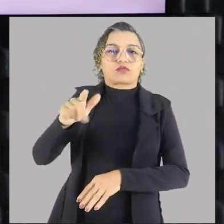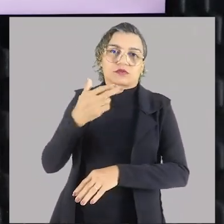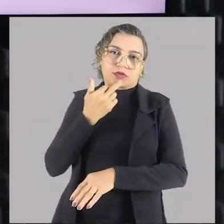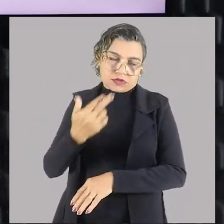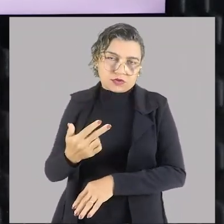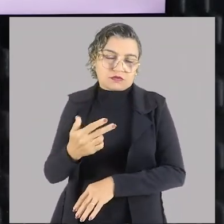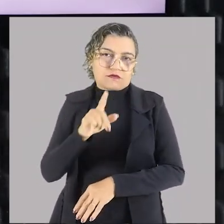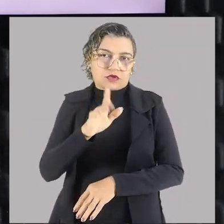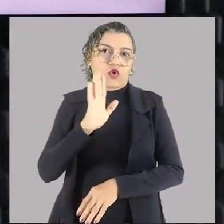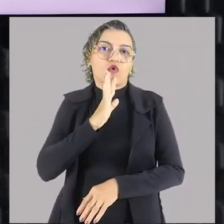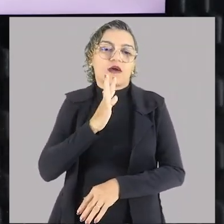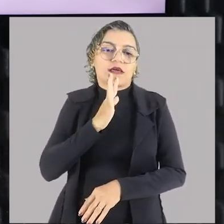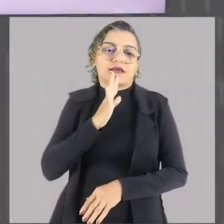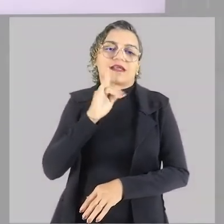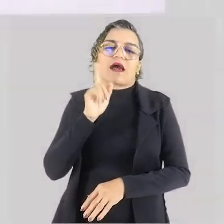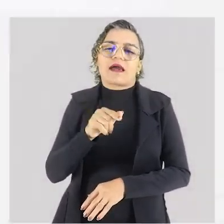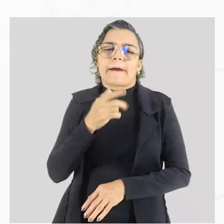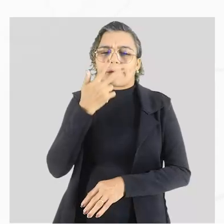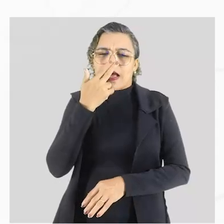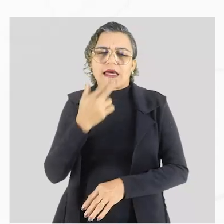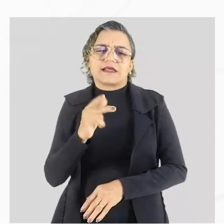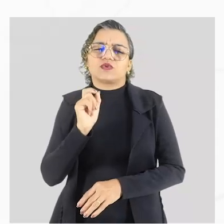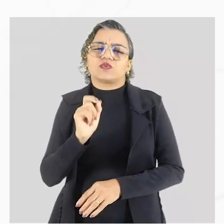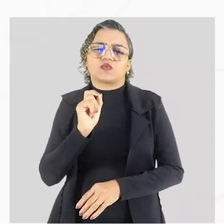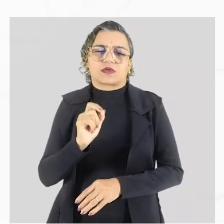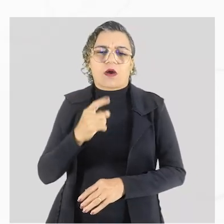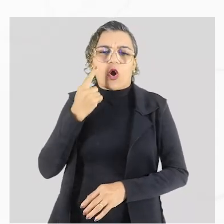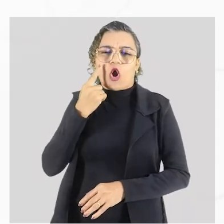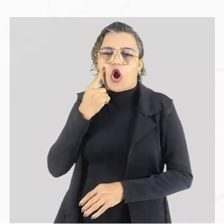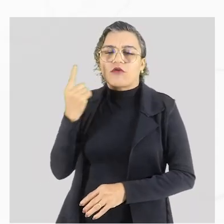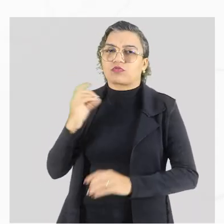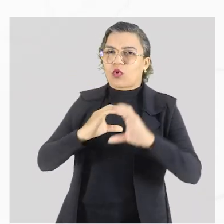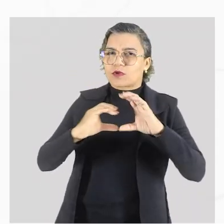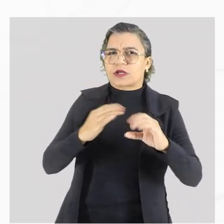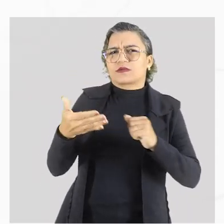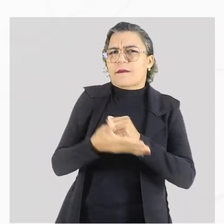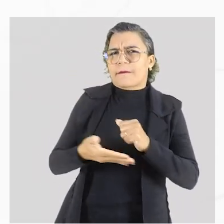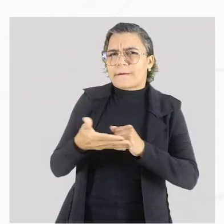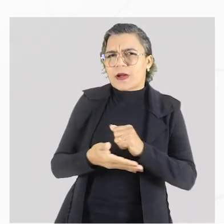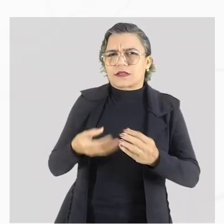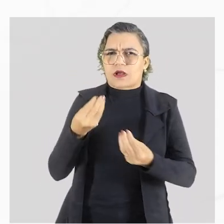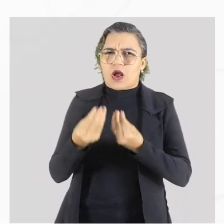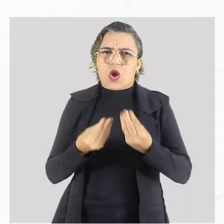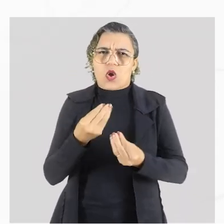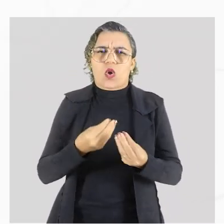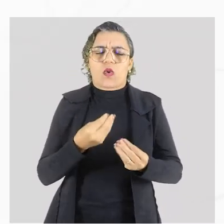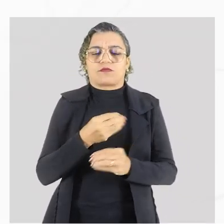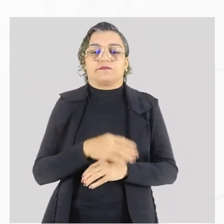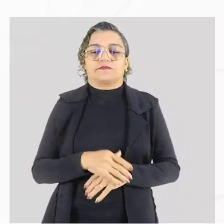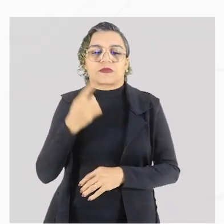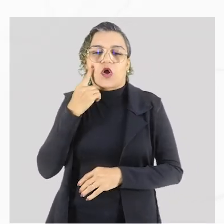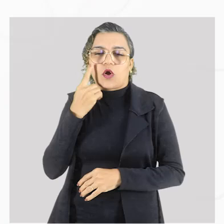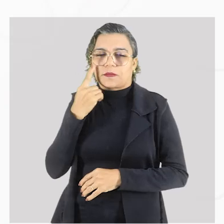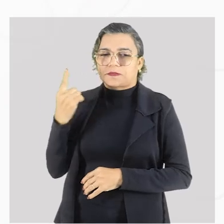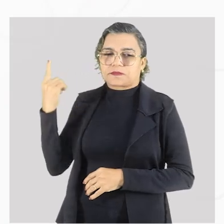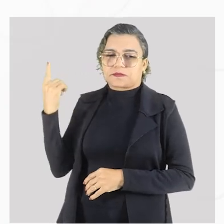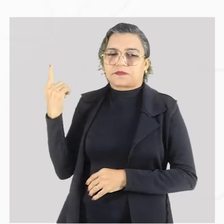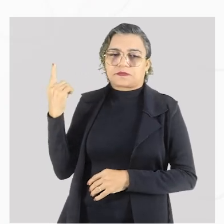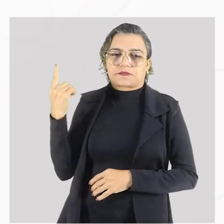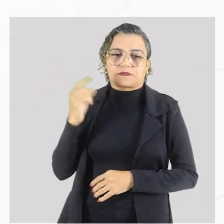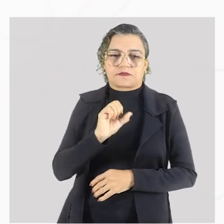fosse colocado em um diagrama, né? Em um padrão para você poder identificar esses elementos. Nós temos o